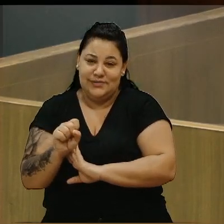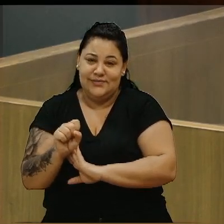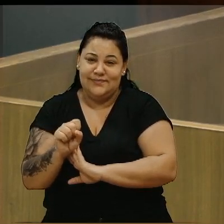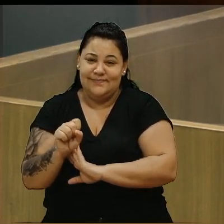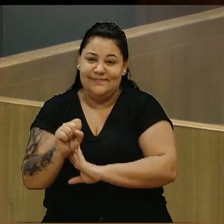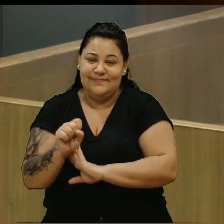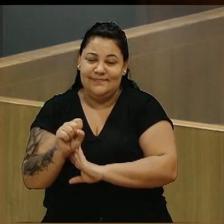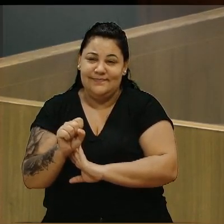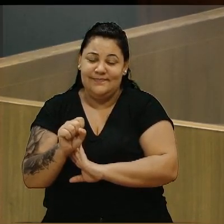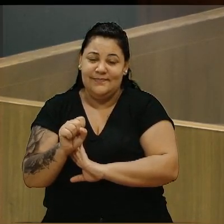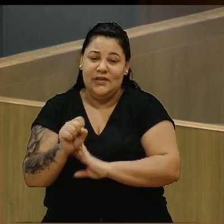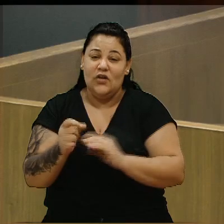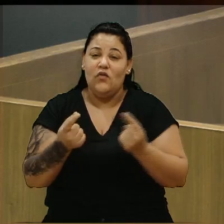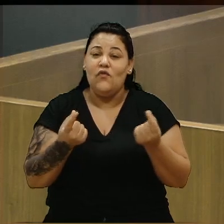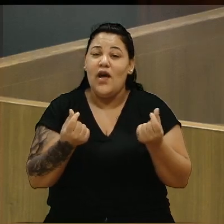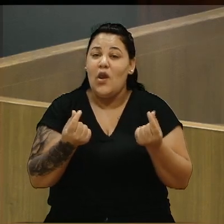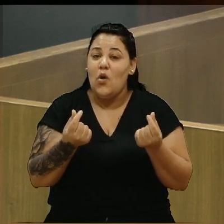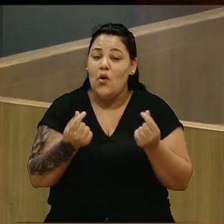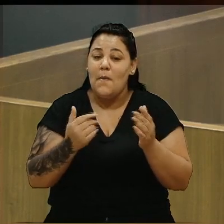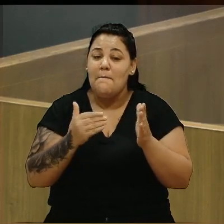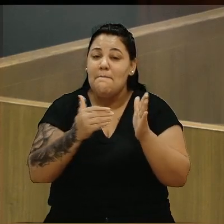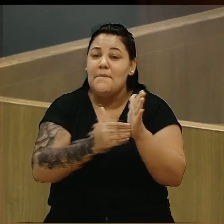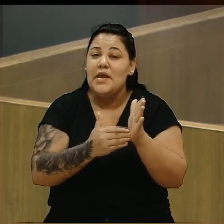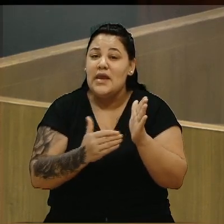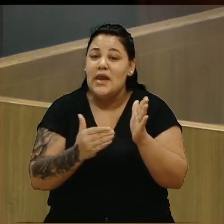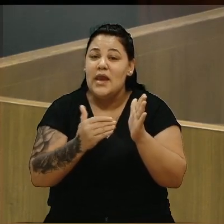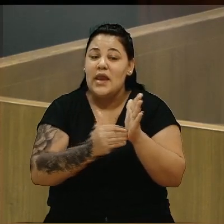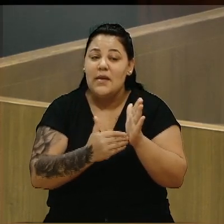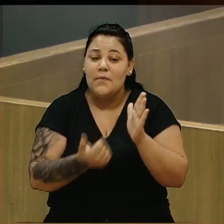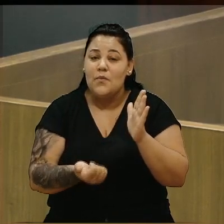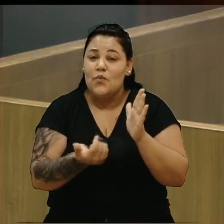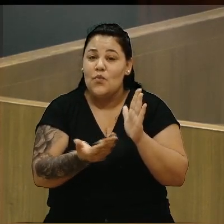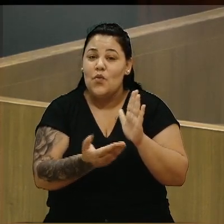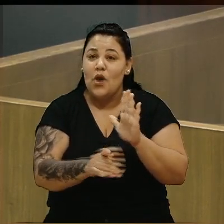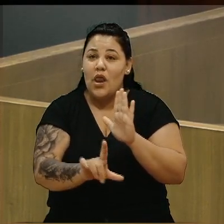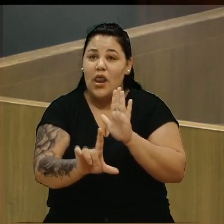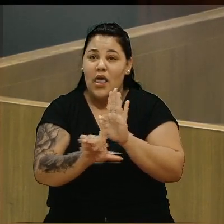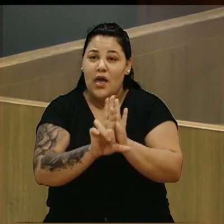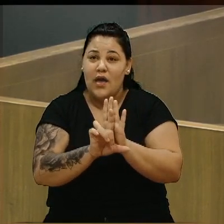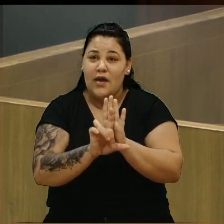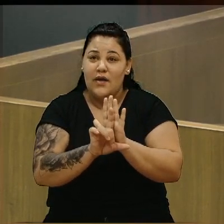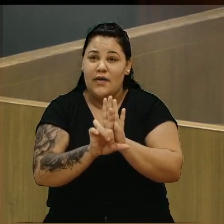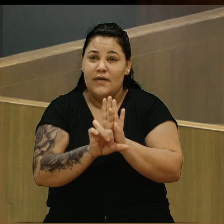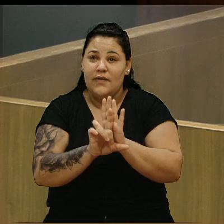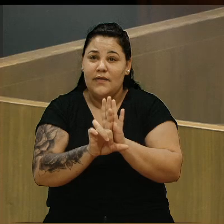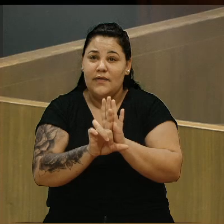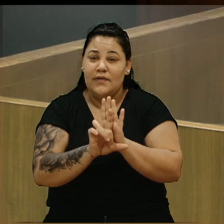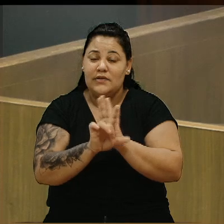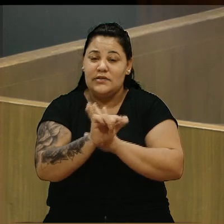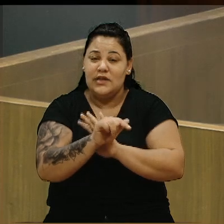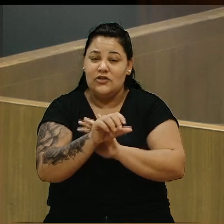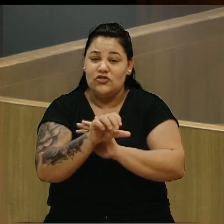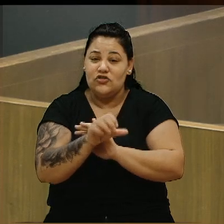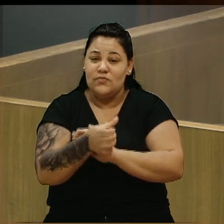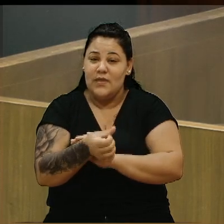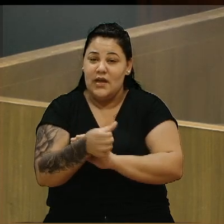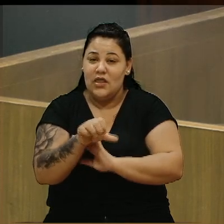5.858.370,49. O valor mínimo disponibilizado por lei 7696 de 2013 foi